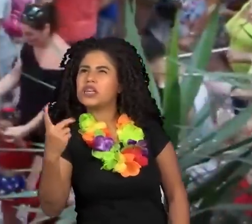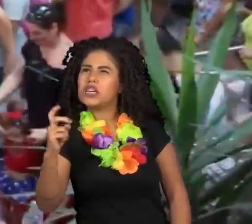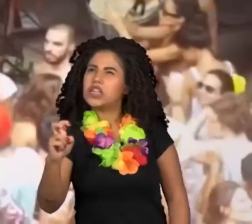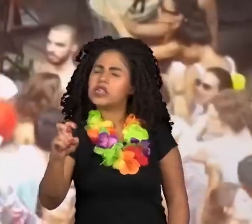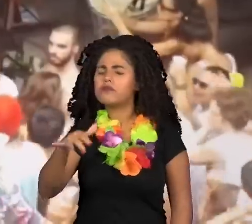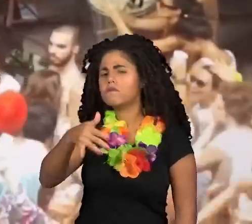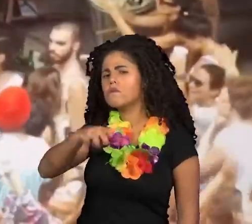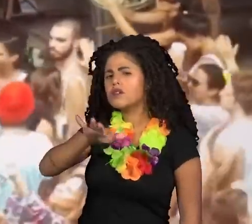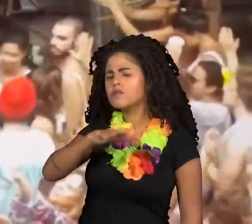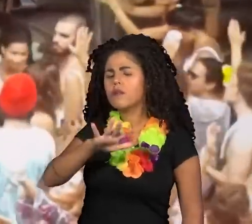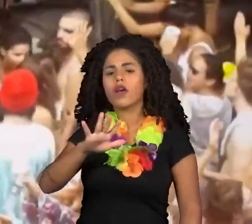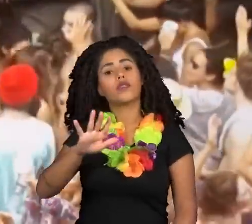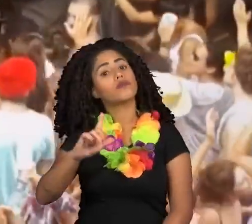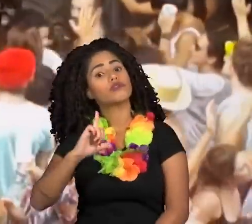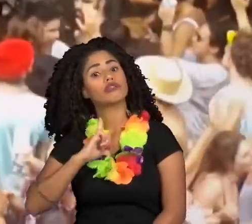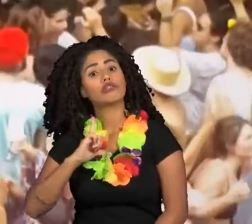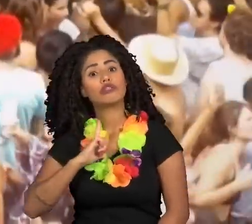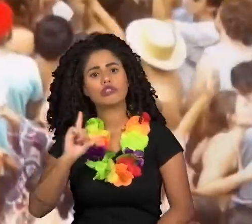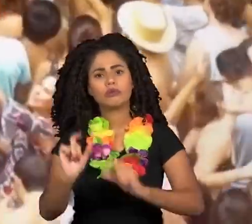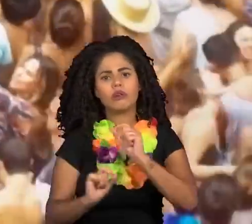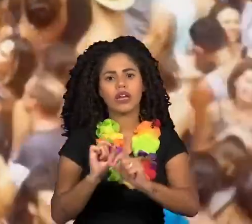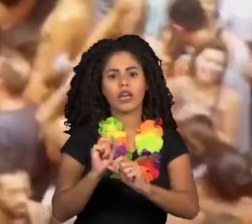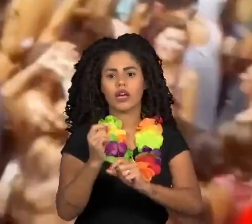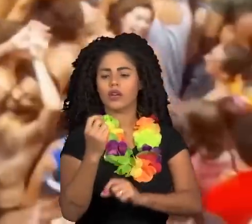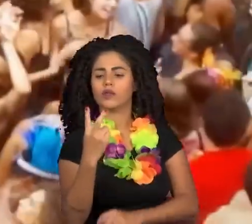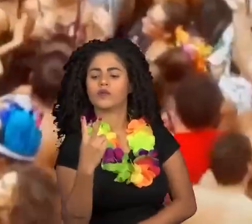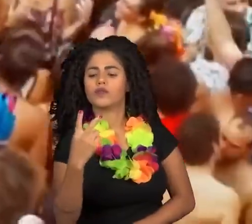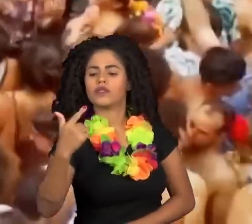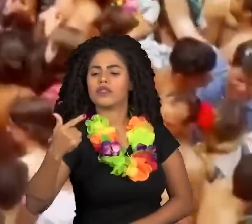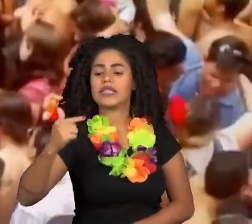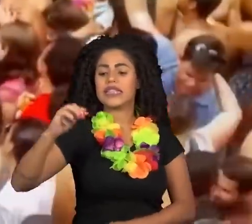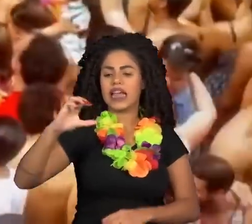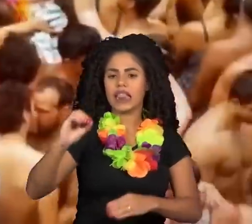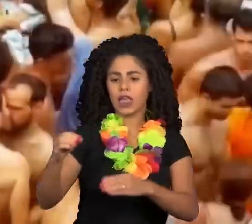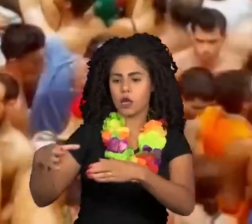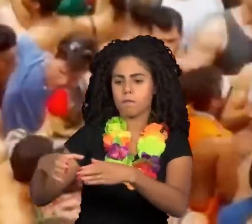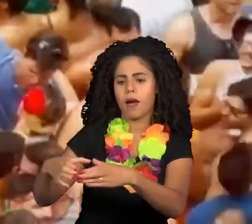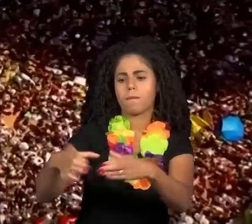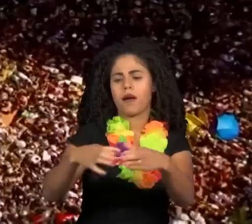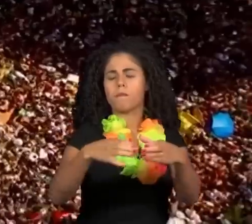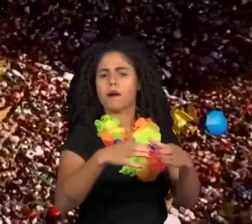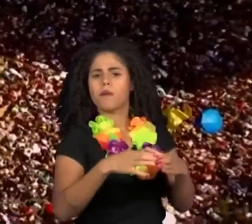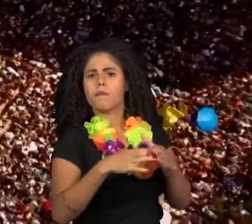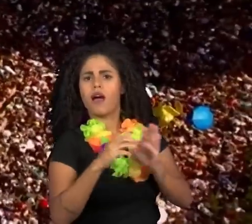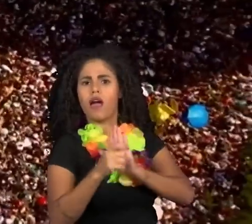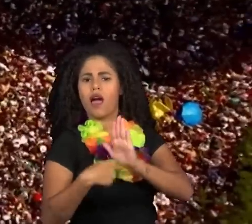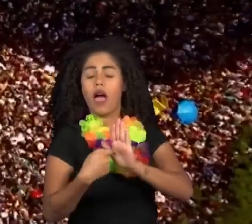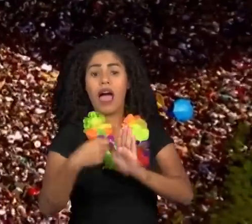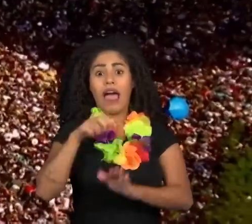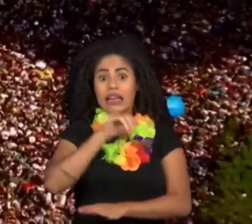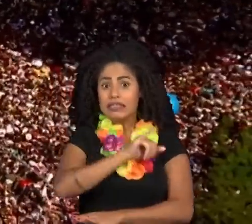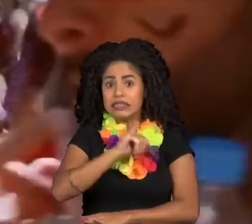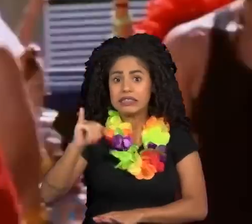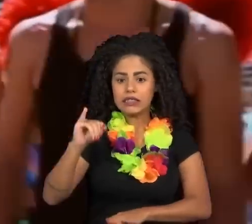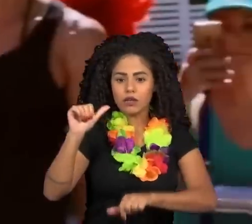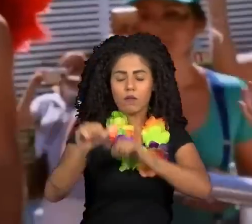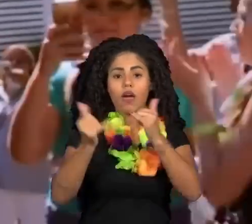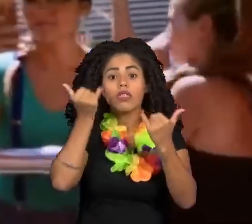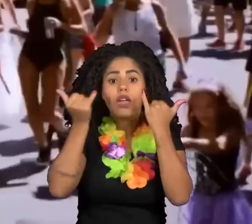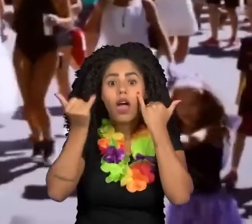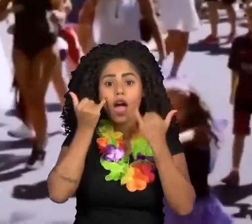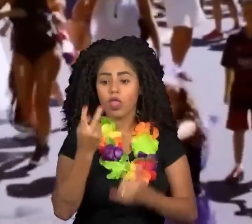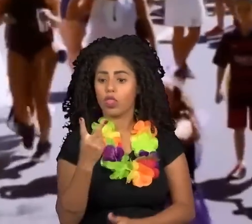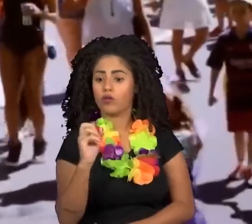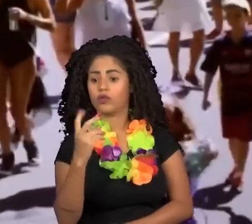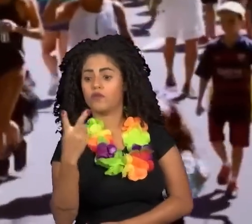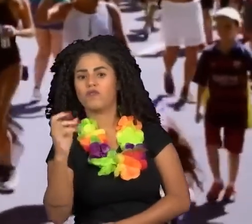2015, a gente tinha 270 blocos inscritos. Se a gente for transportar esses números para 2020, que foi